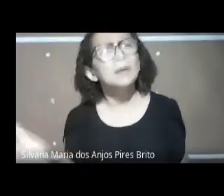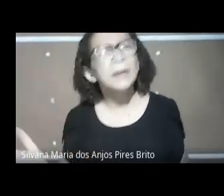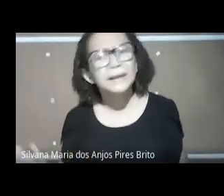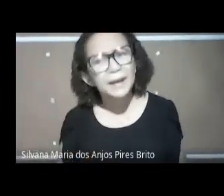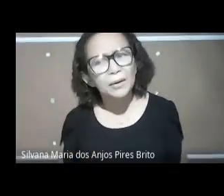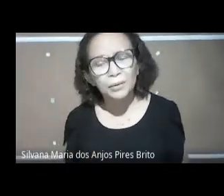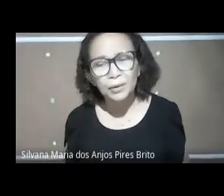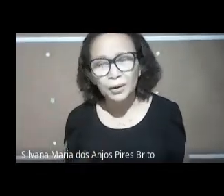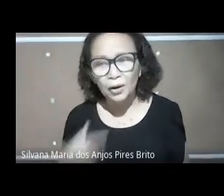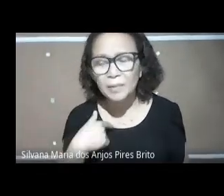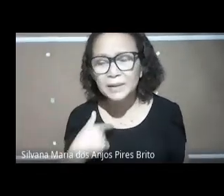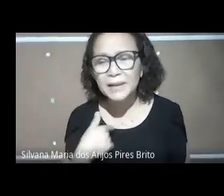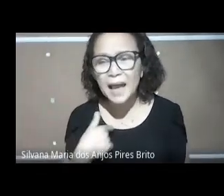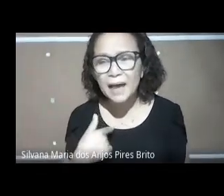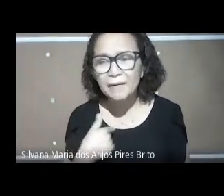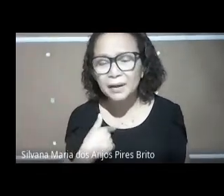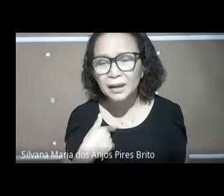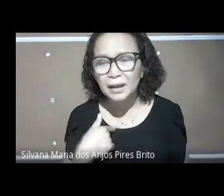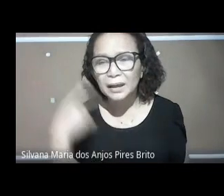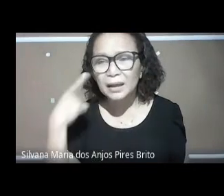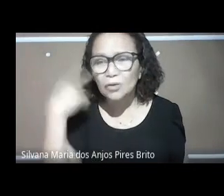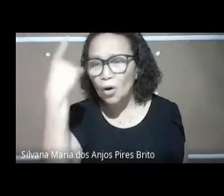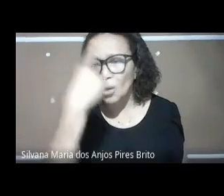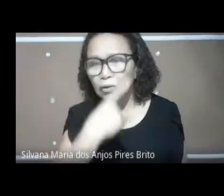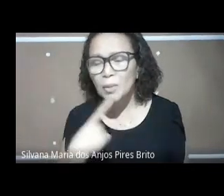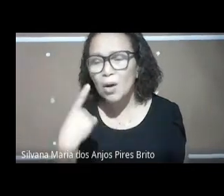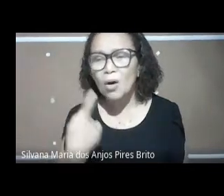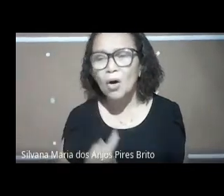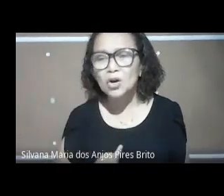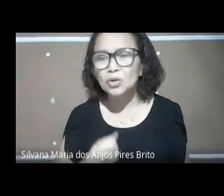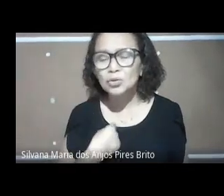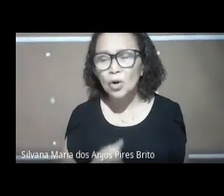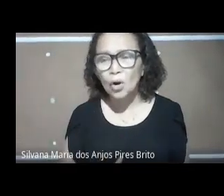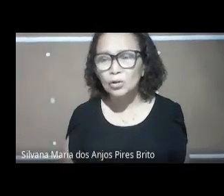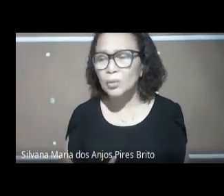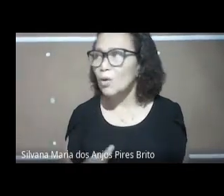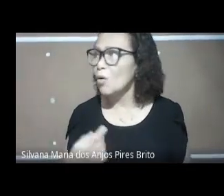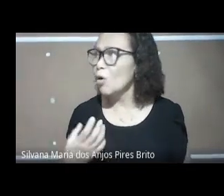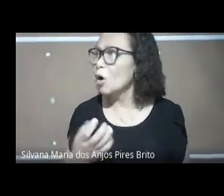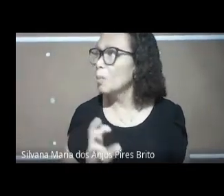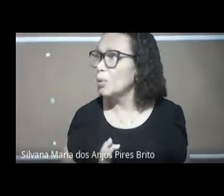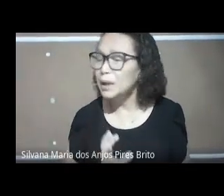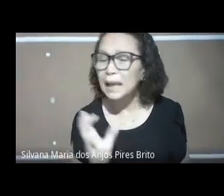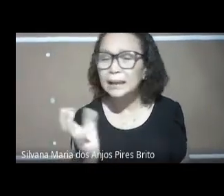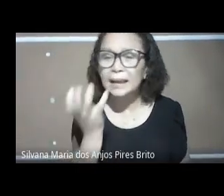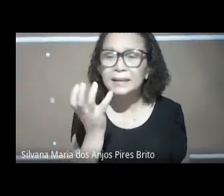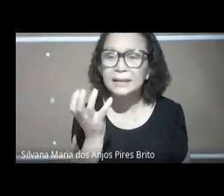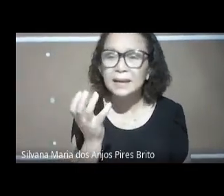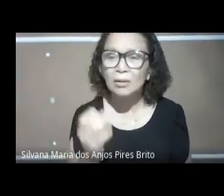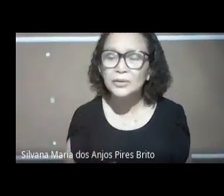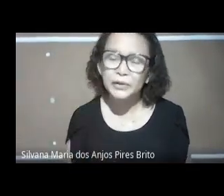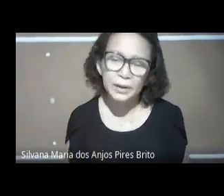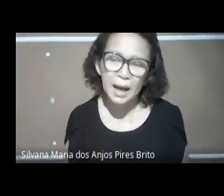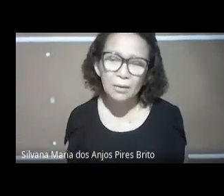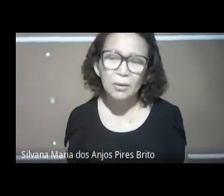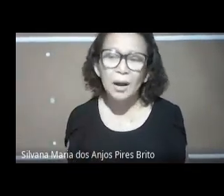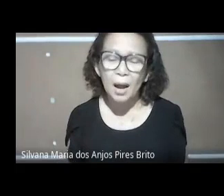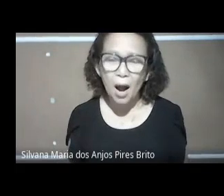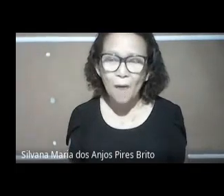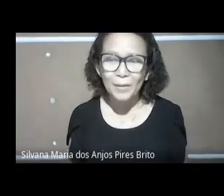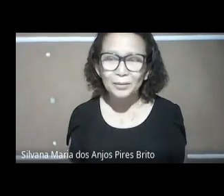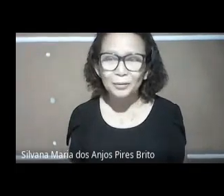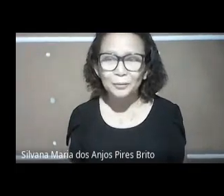que aconteceu? Observem que todo o meu rosto, todo o meu corpo e a tensão do